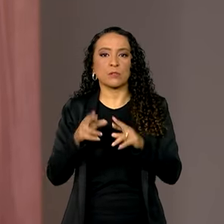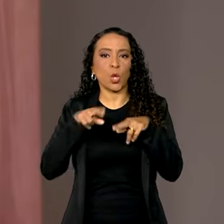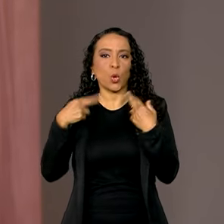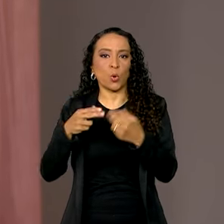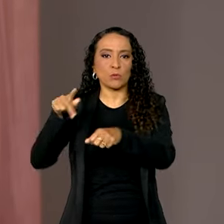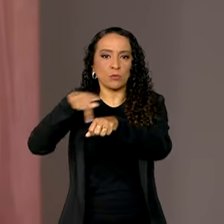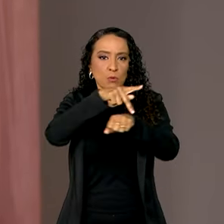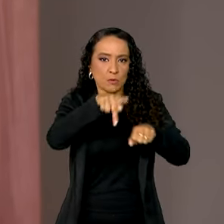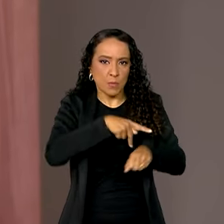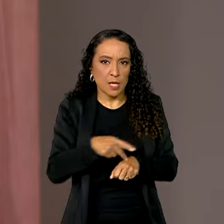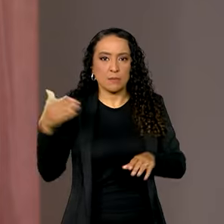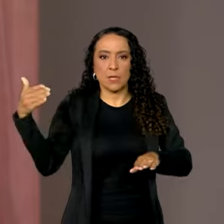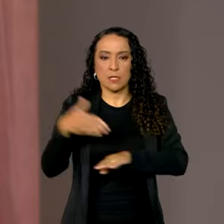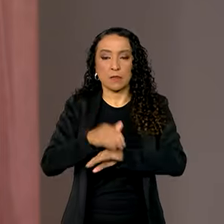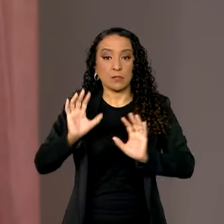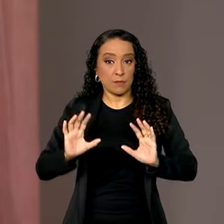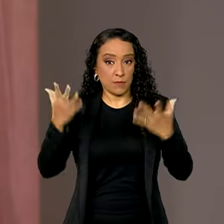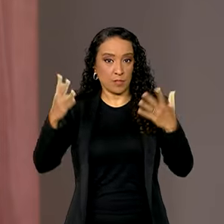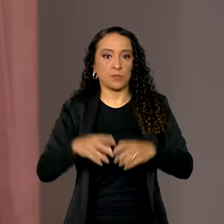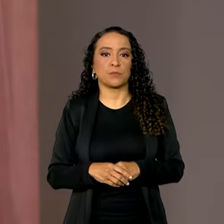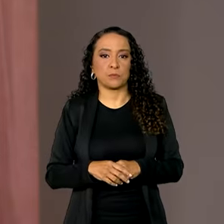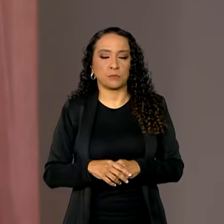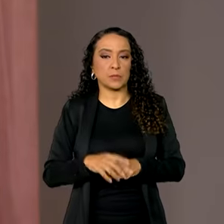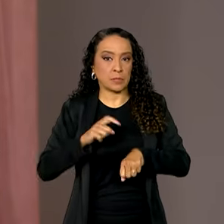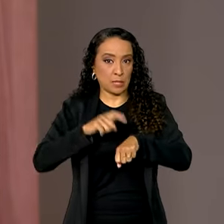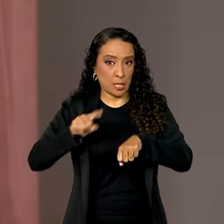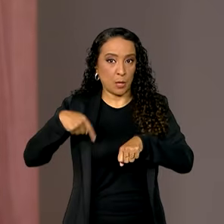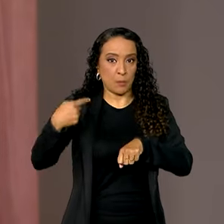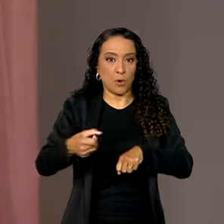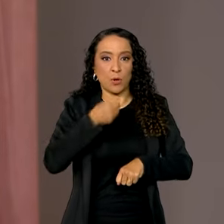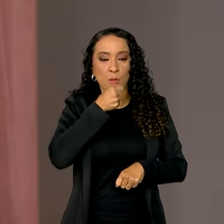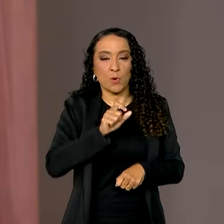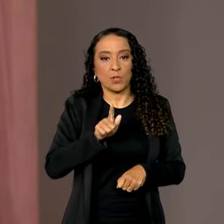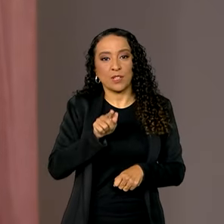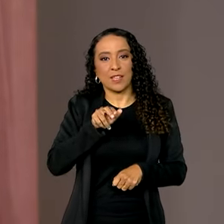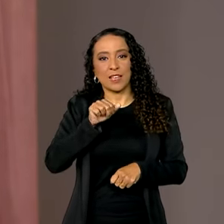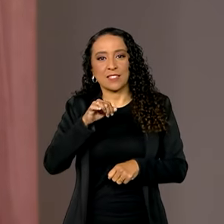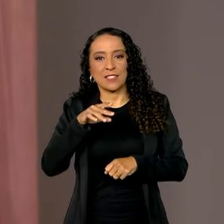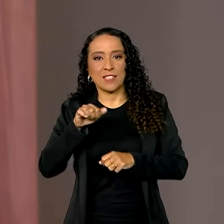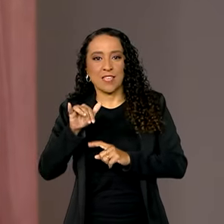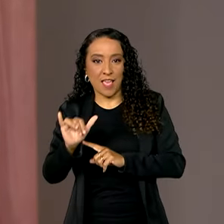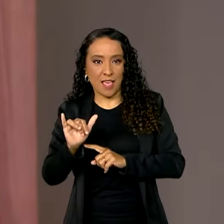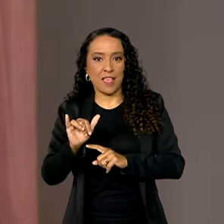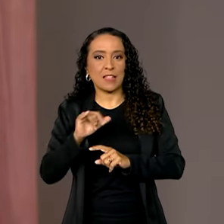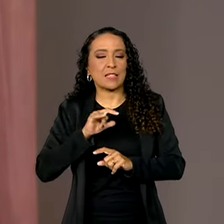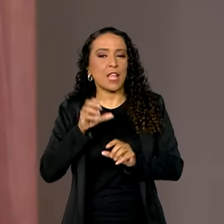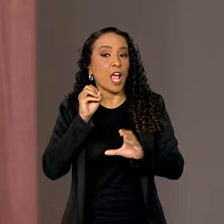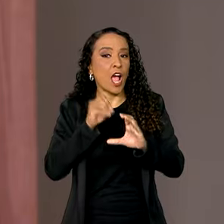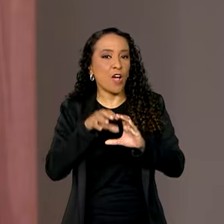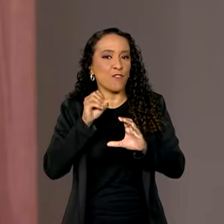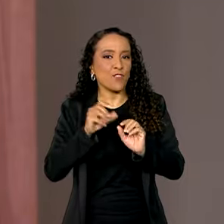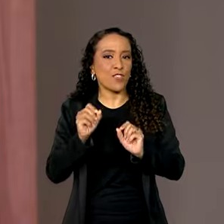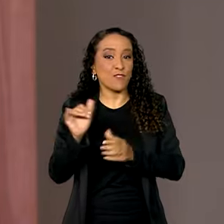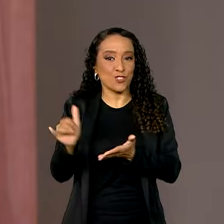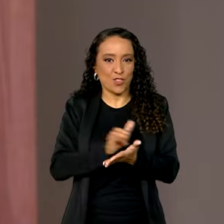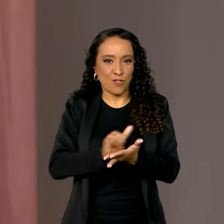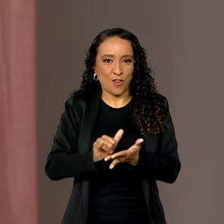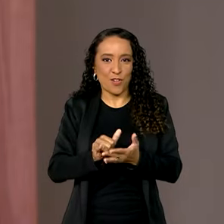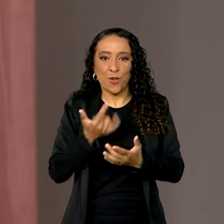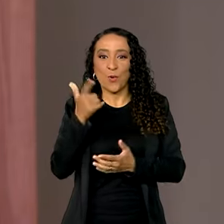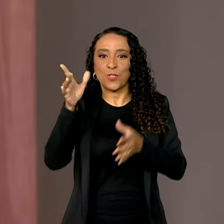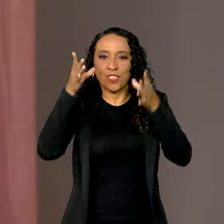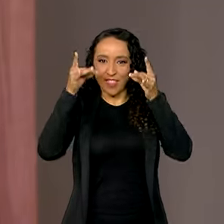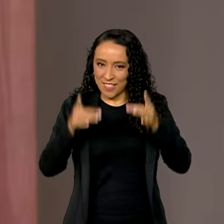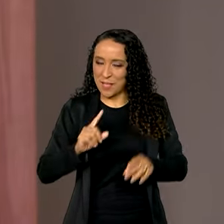encontros bilaterais e participação em eventos. Daqui a pouquinho, a repórter Graciele Bittencourt traz ao vivo de Nova York todos